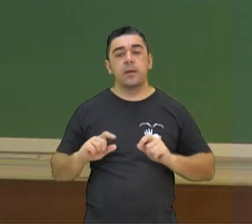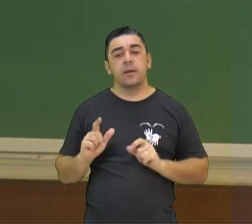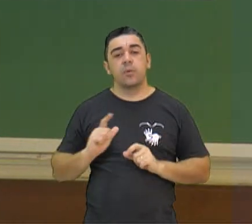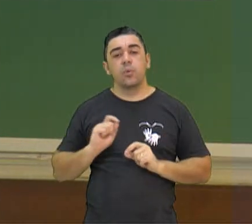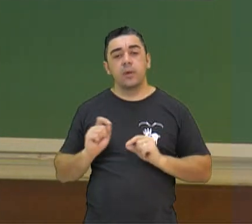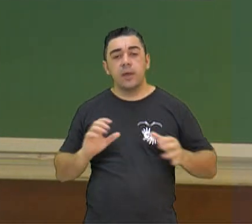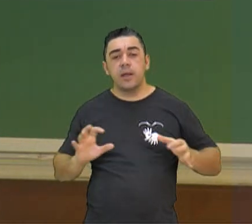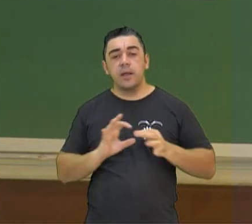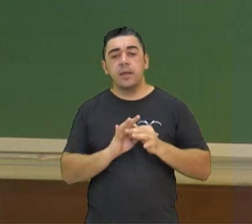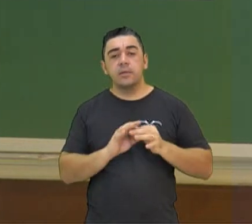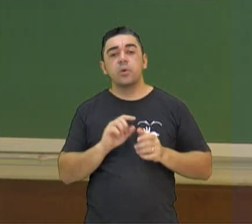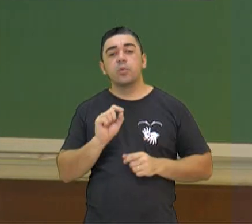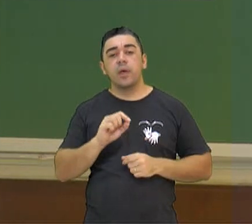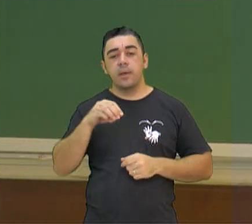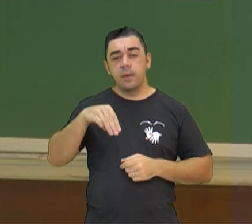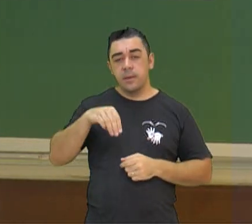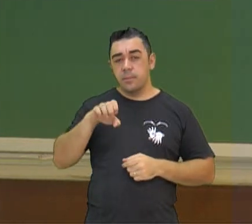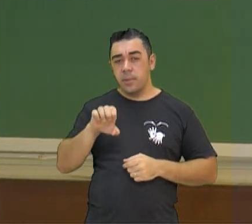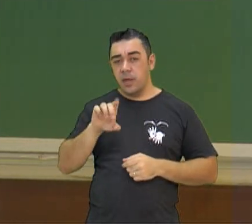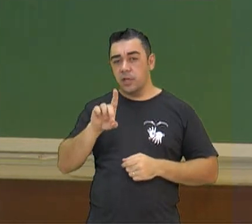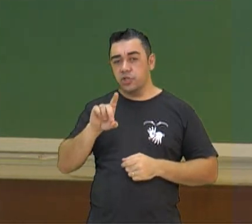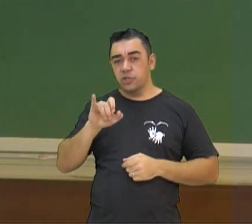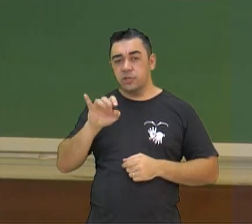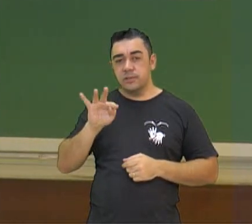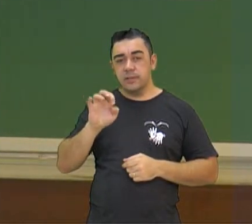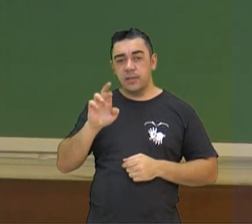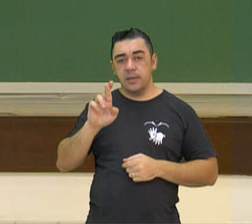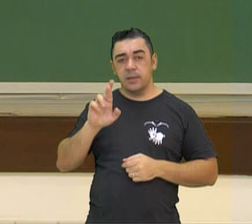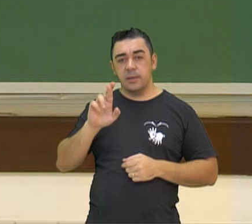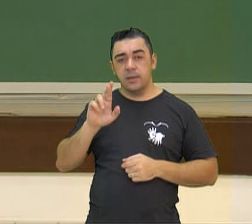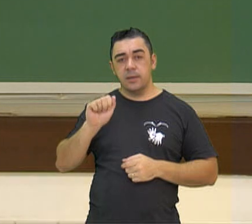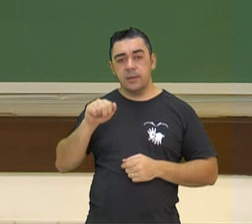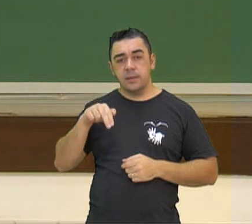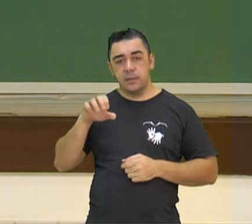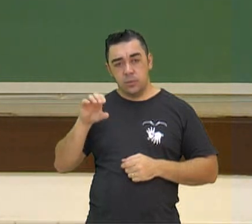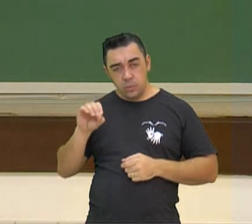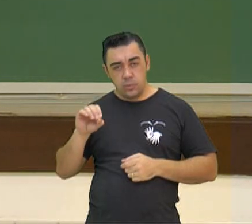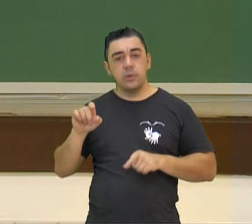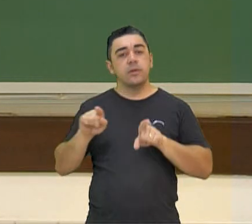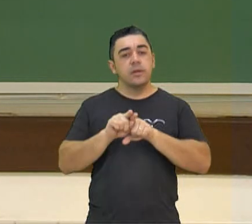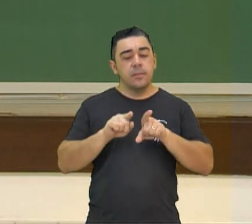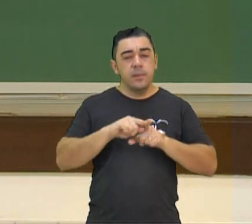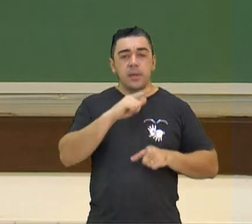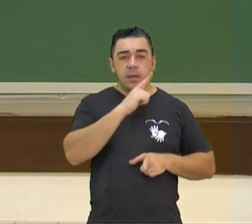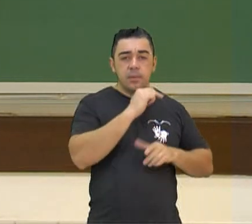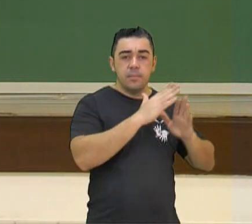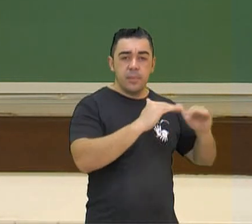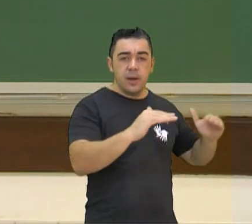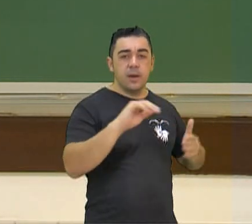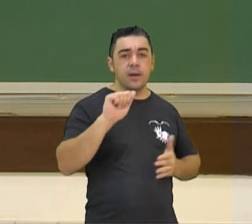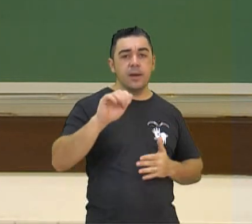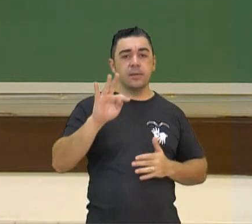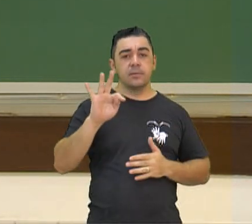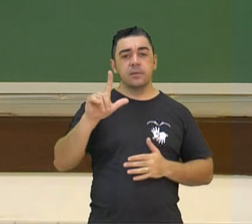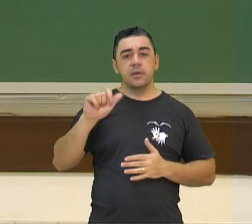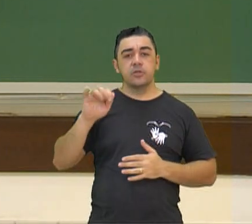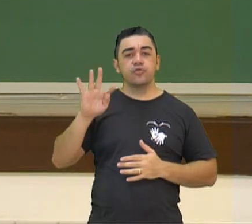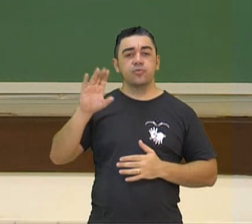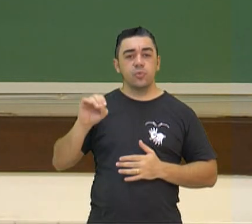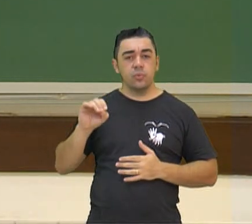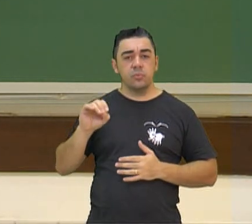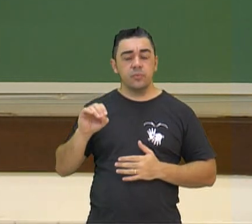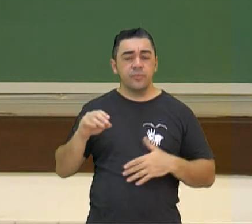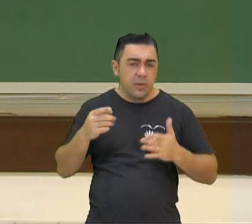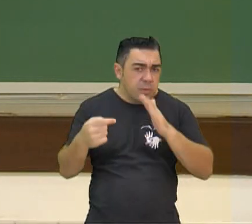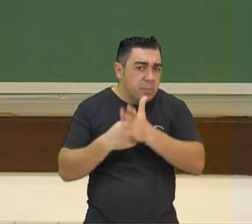o Mediterrâneo e daí com o Oceano Atlântico. Você vai me perguntar, e daí? E daí eu vou